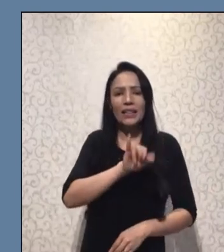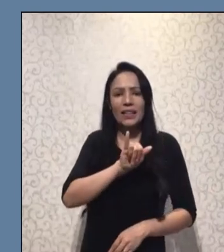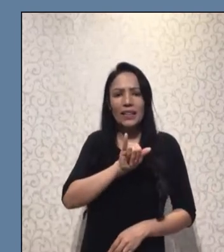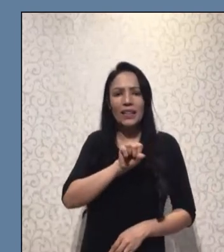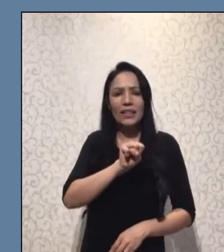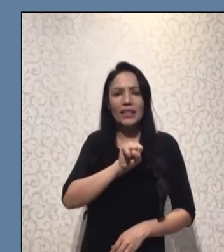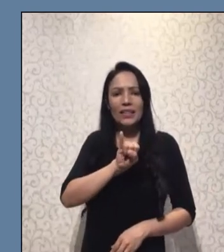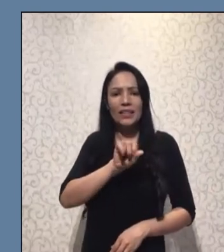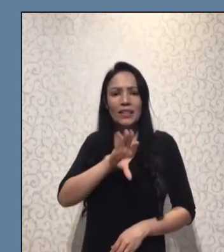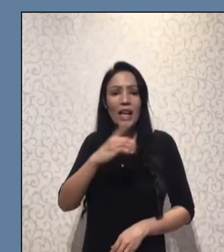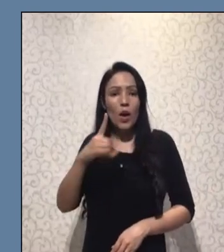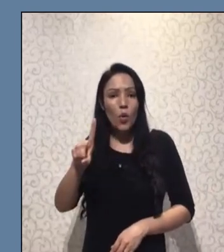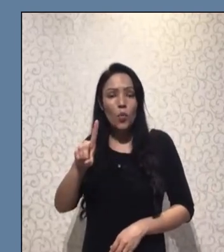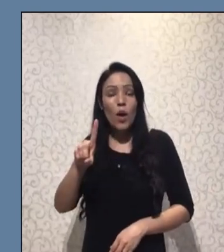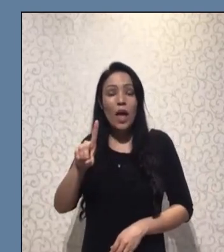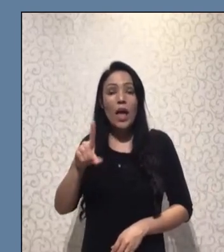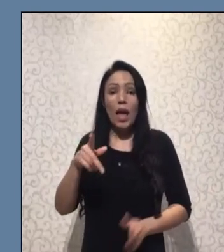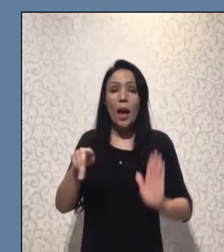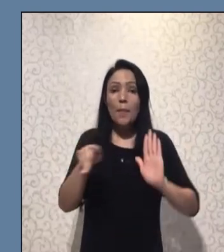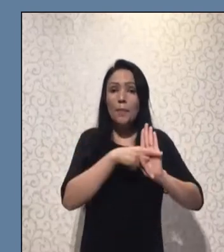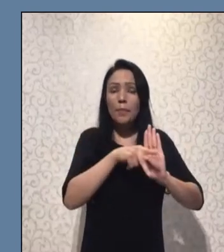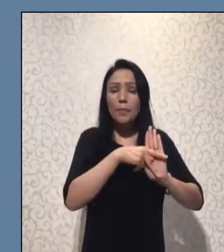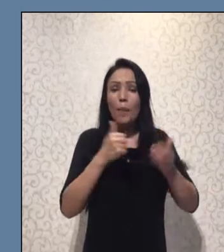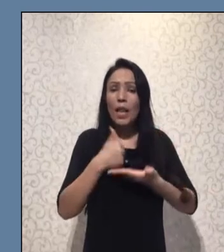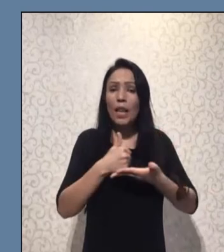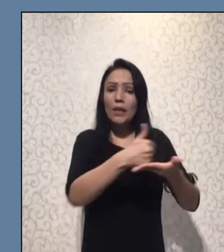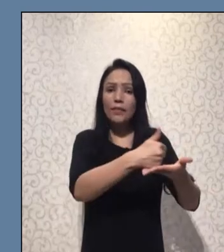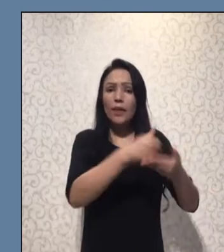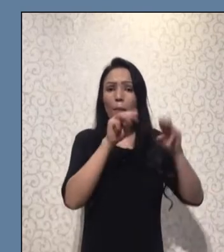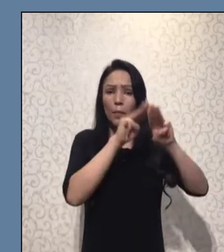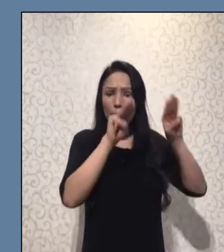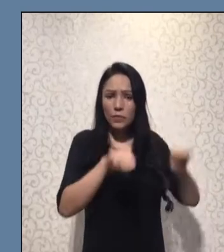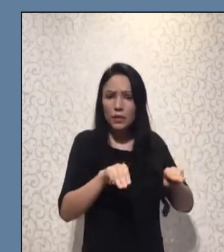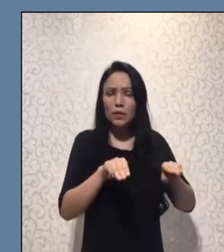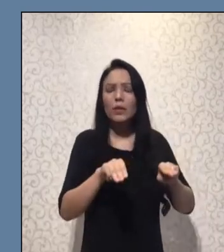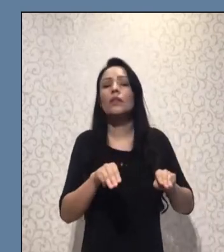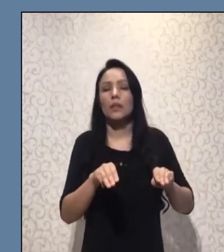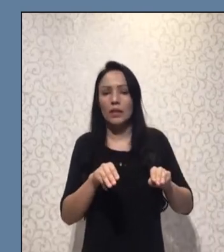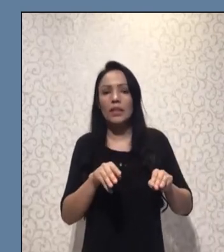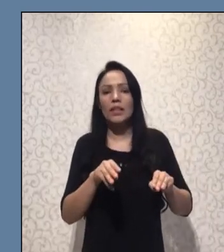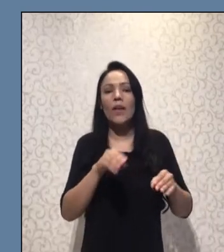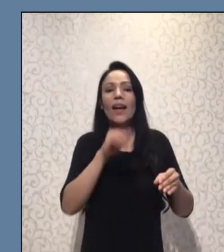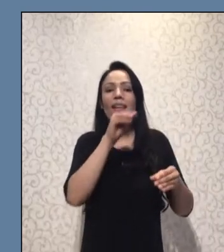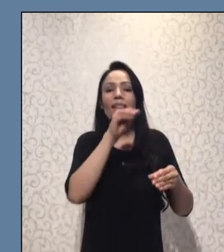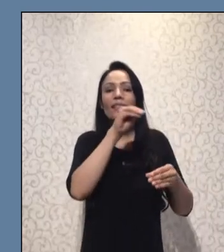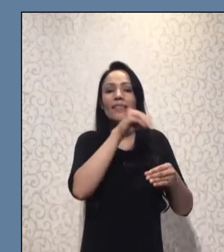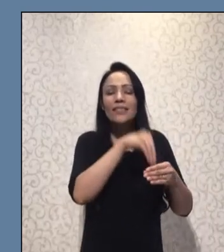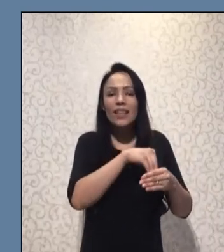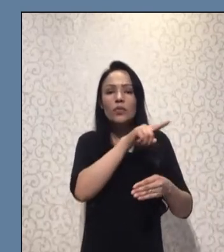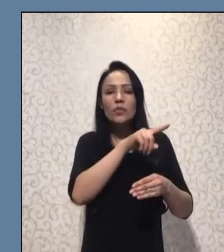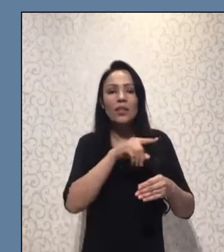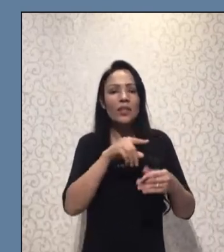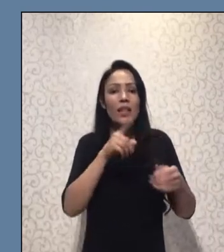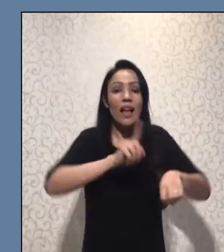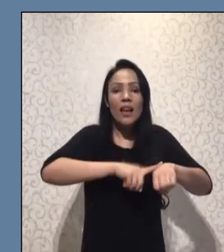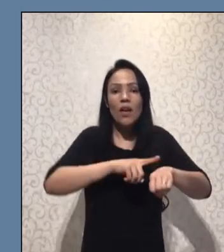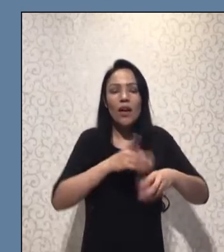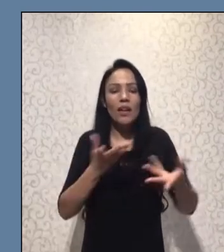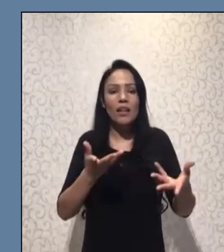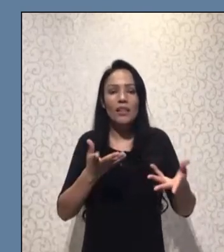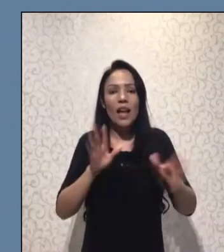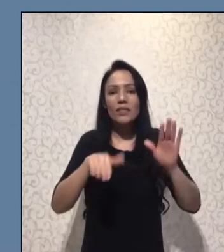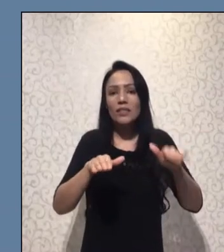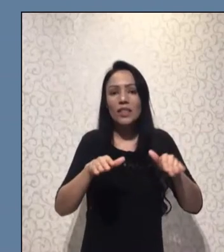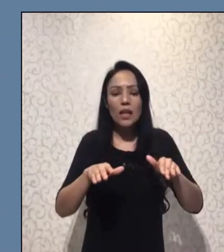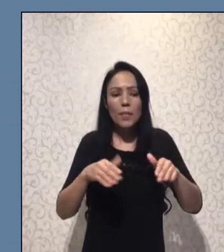exemplar disso, né? Porque foi uma ação lá dentro daquele momento, mas as obras seguiram,